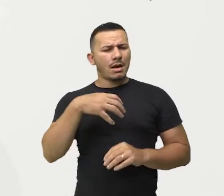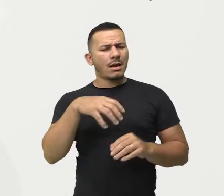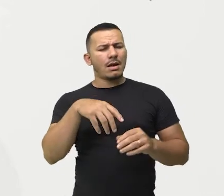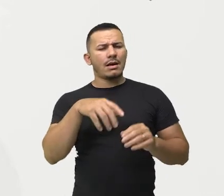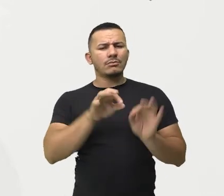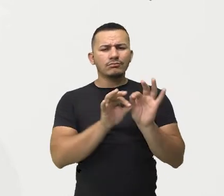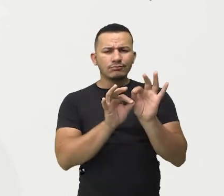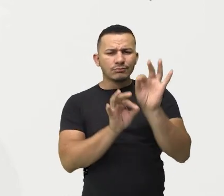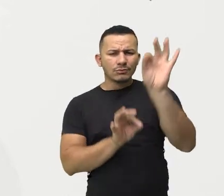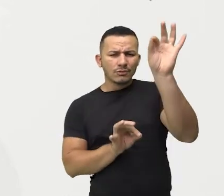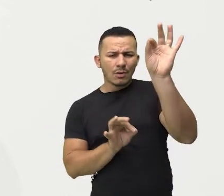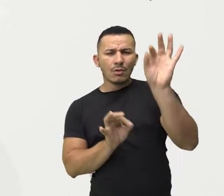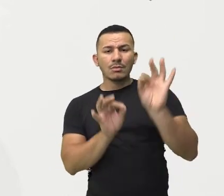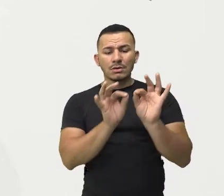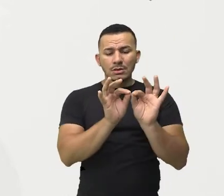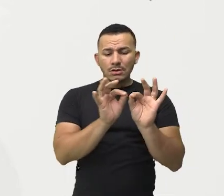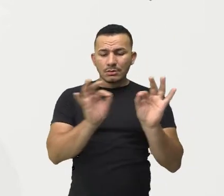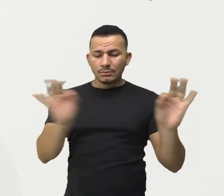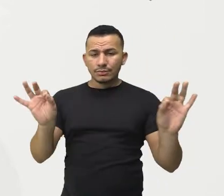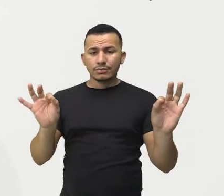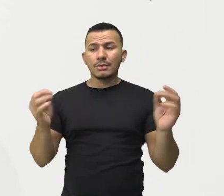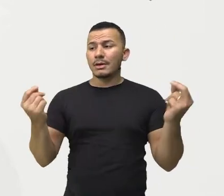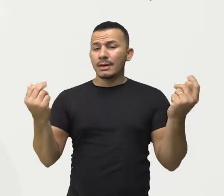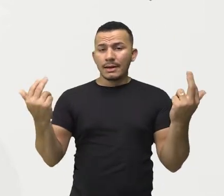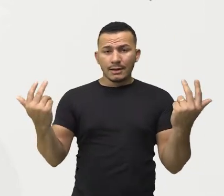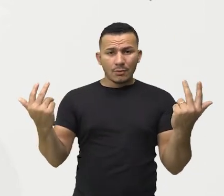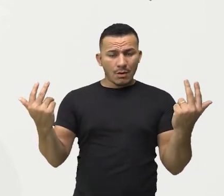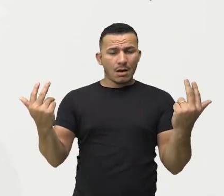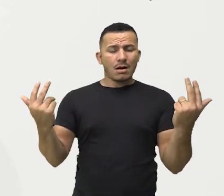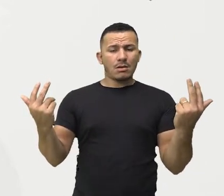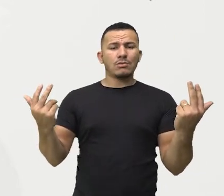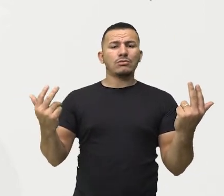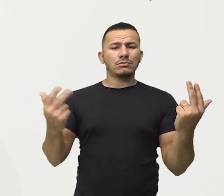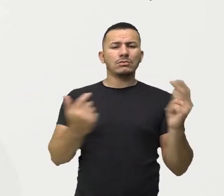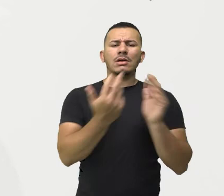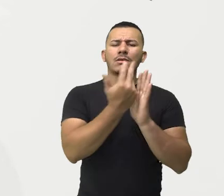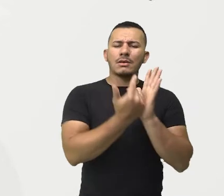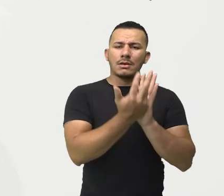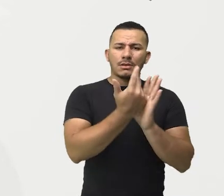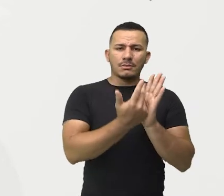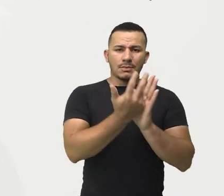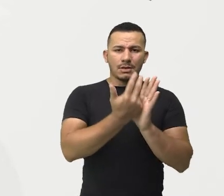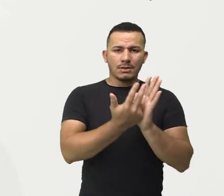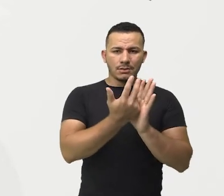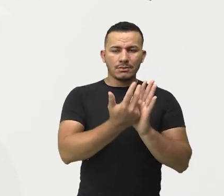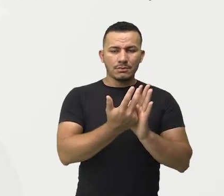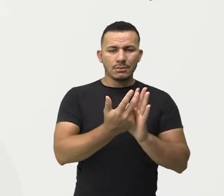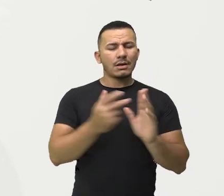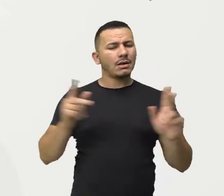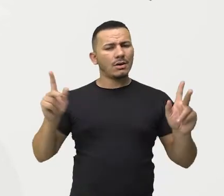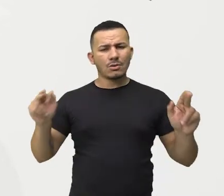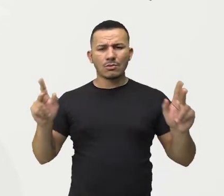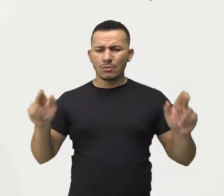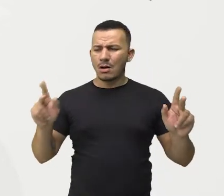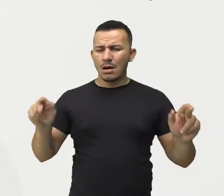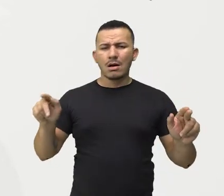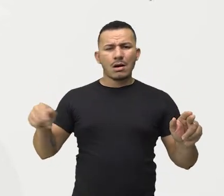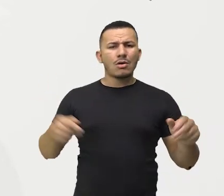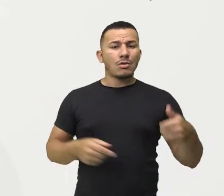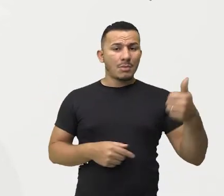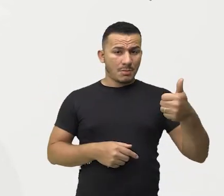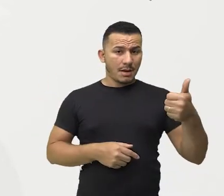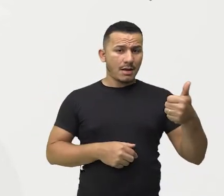as medidas são preservadas, isto é, a figura é igual à